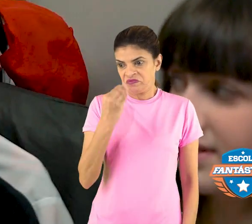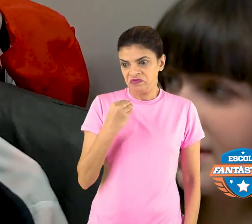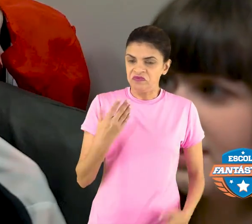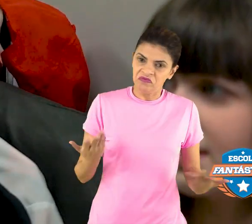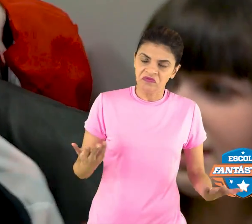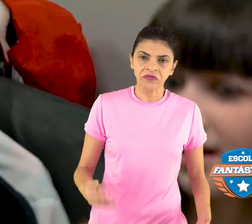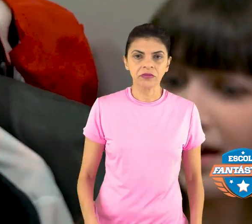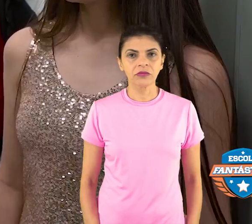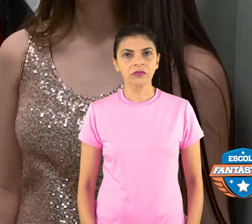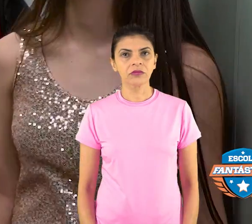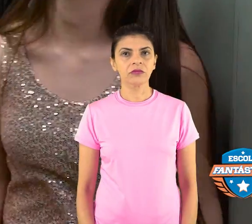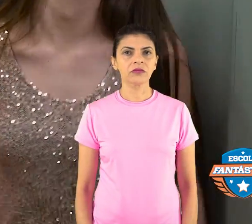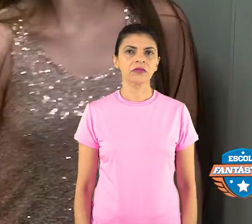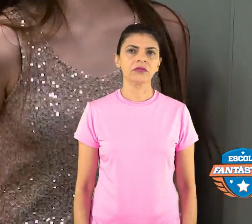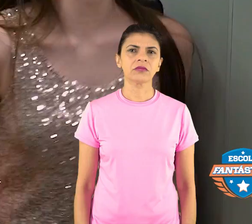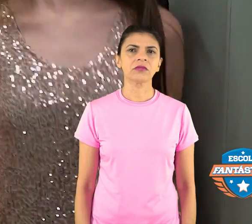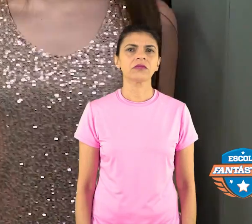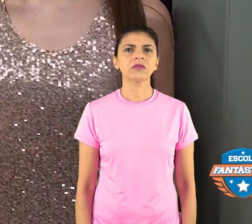mesmo.